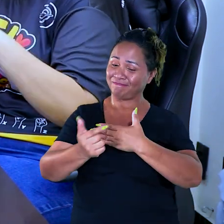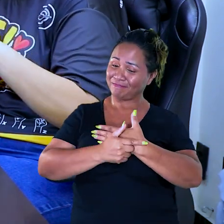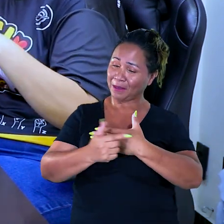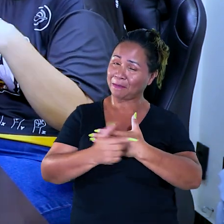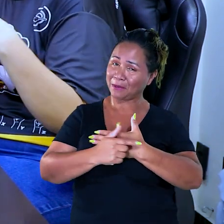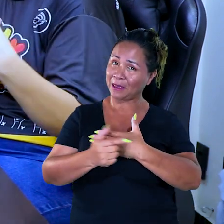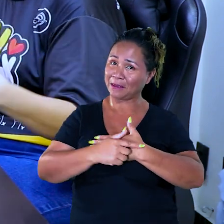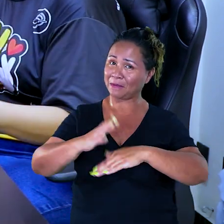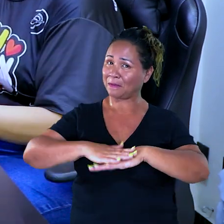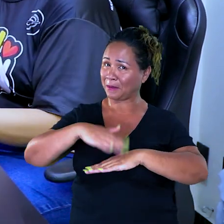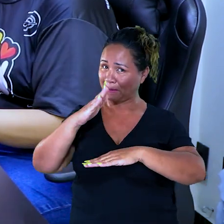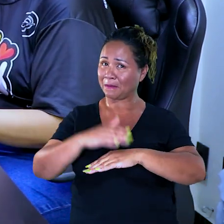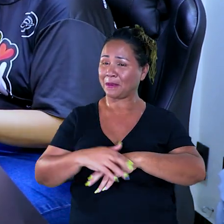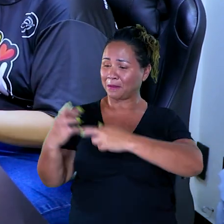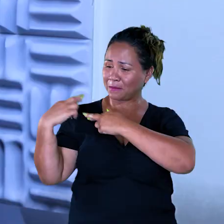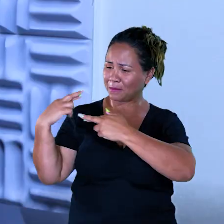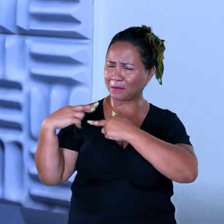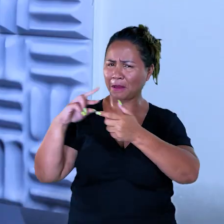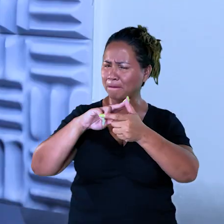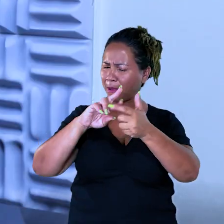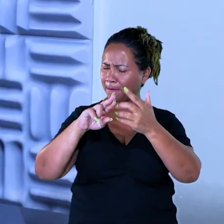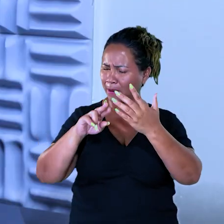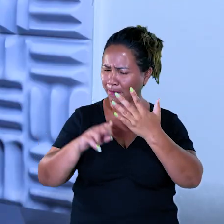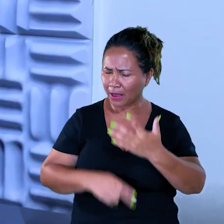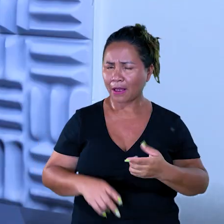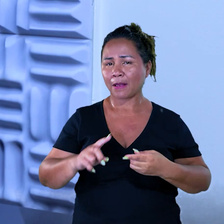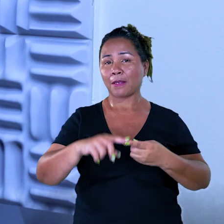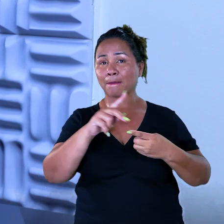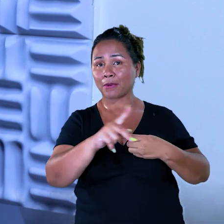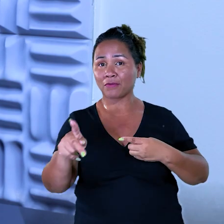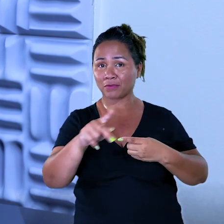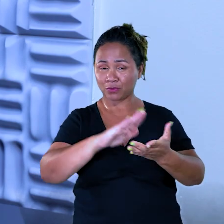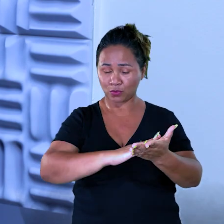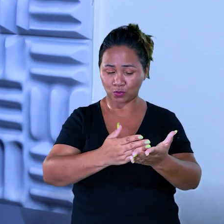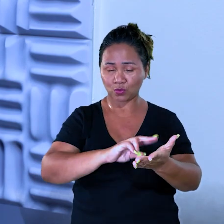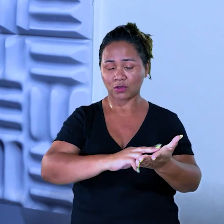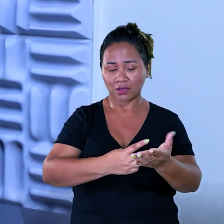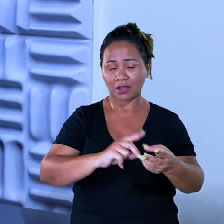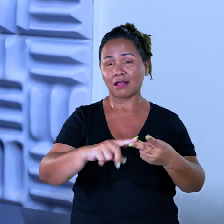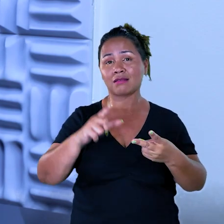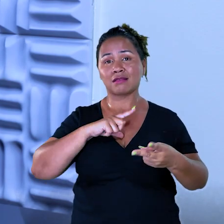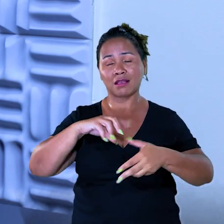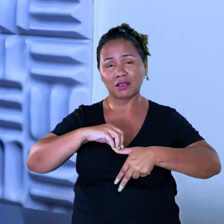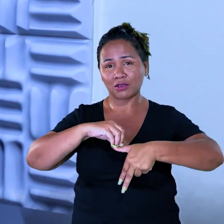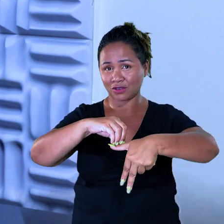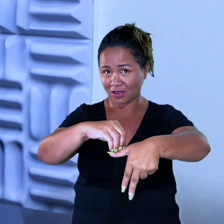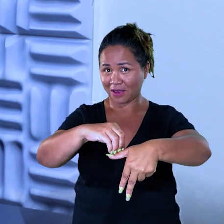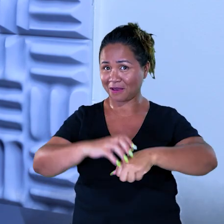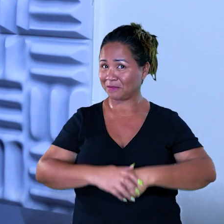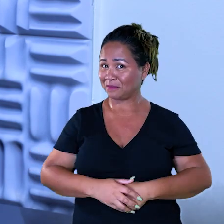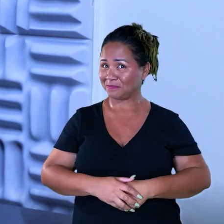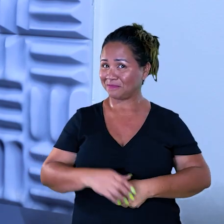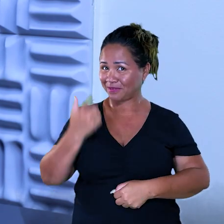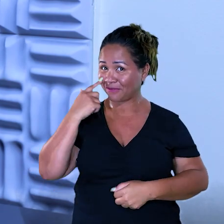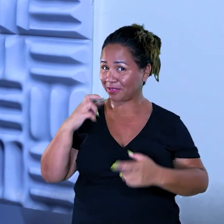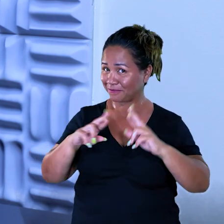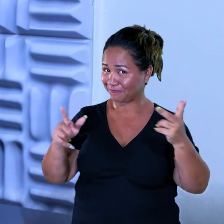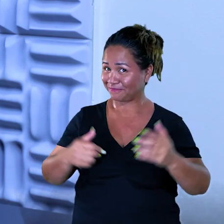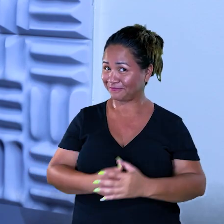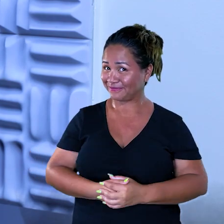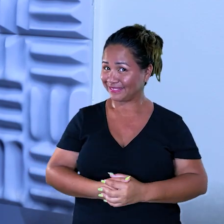dessas funções de professores intérpretes, guias intérpretes. E fica ligadinho com a gente para você saber sempre mais sobre